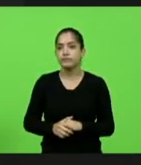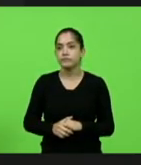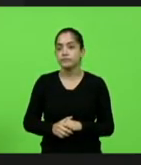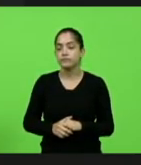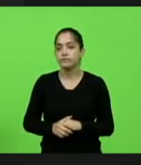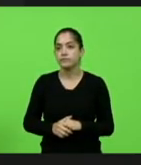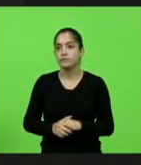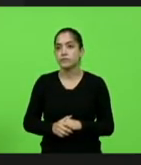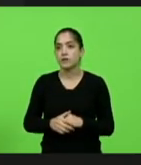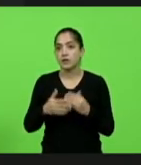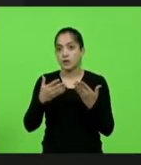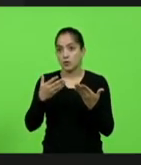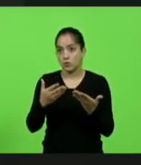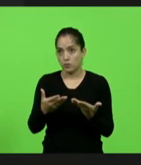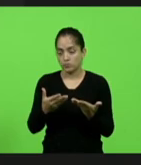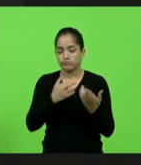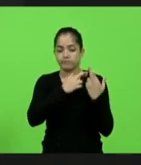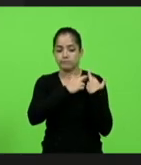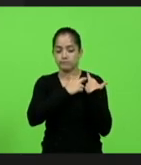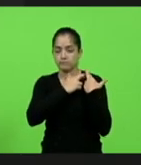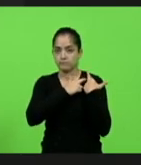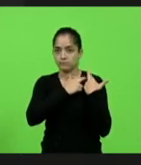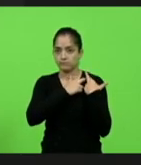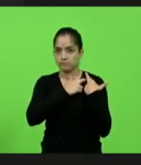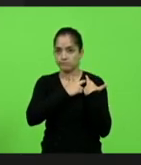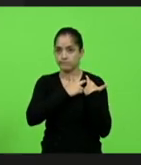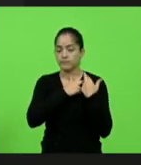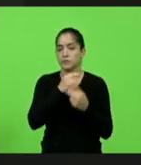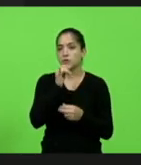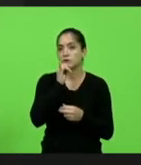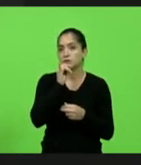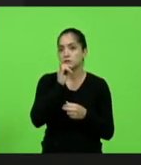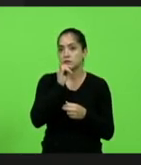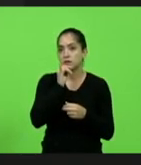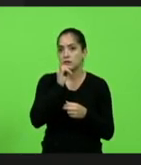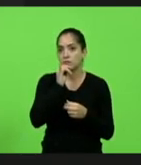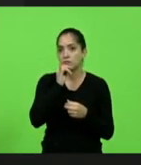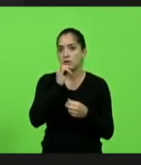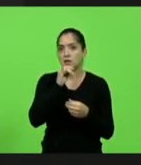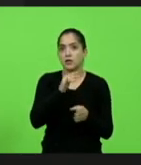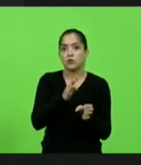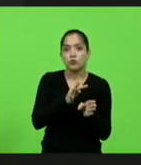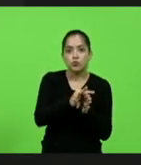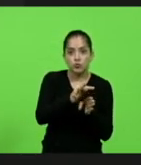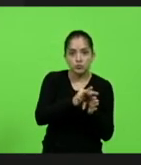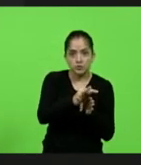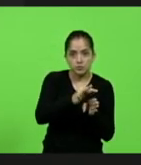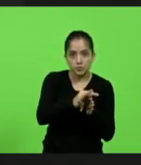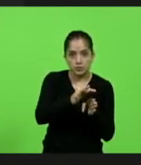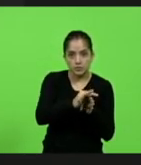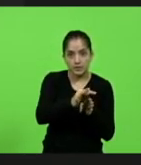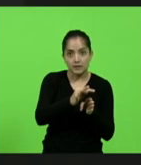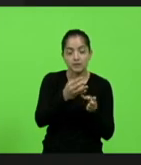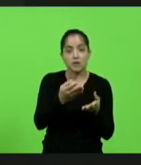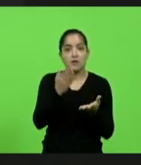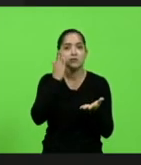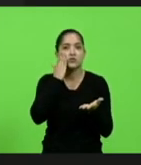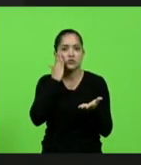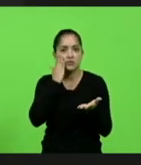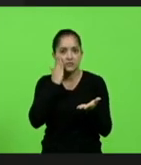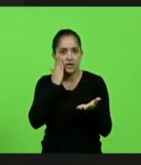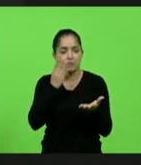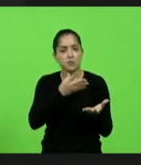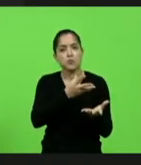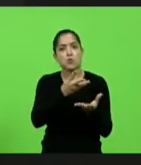Quando você coloca a responsabilidade, por exemplo, no conselho tutelar da localidade, a gente sabe que muitos